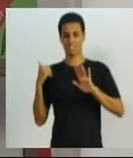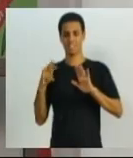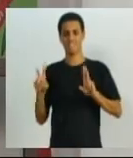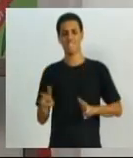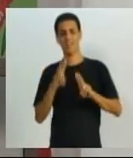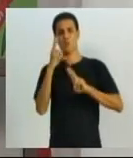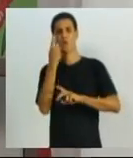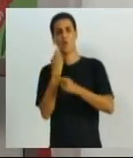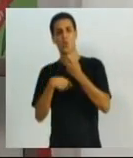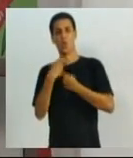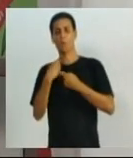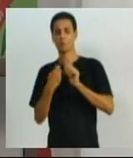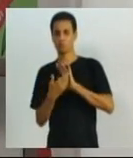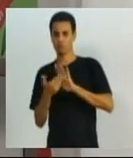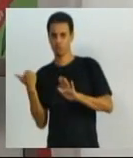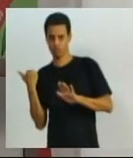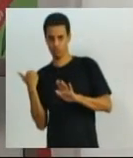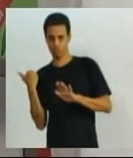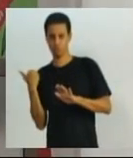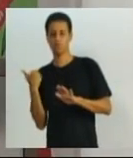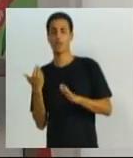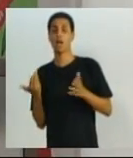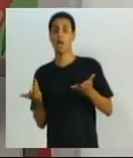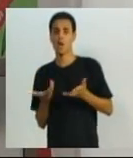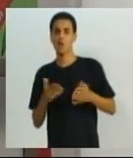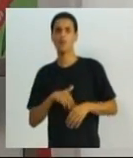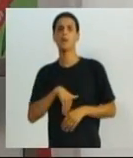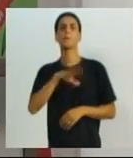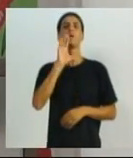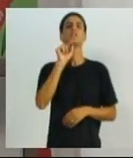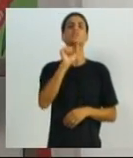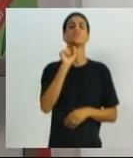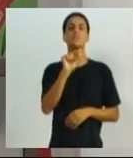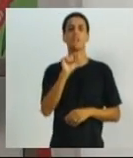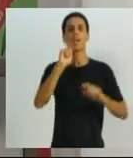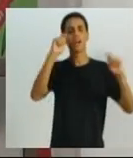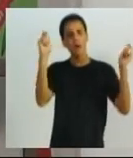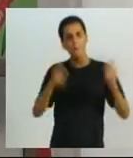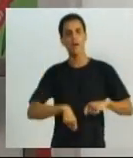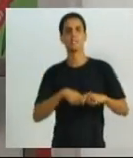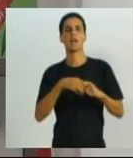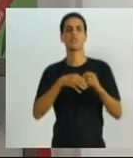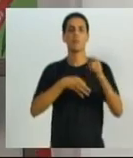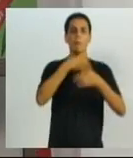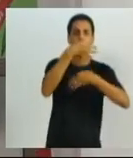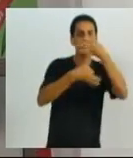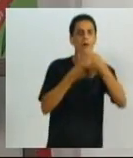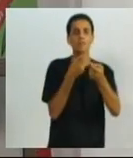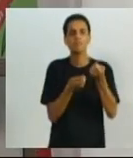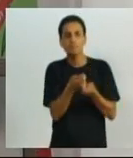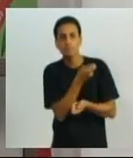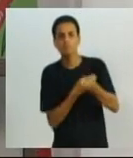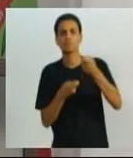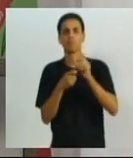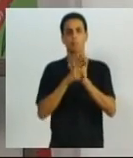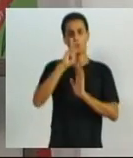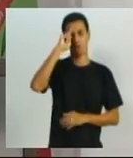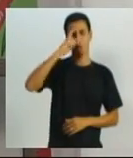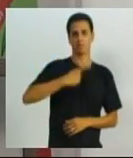e passa um pouco mais para o poderio da capacidade de articulação e organização do